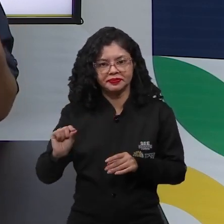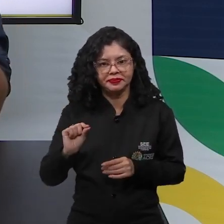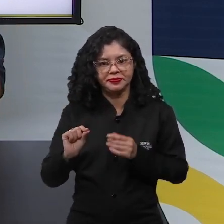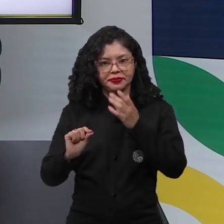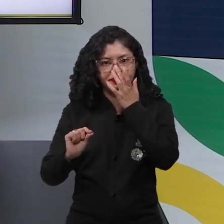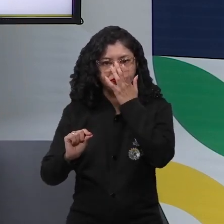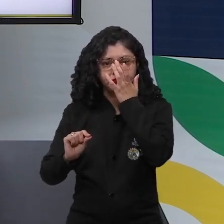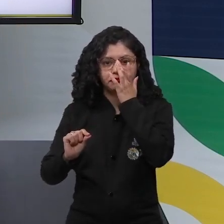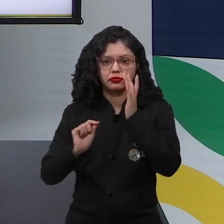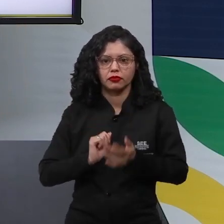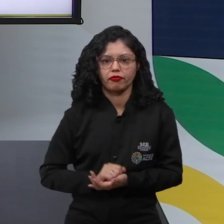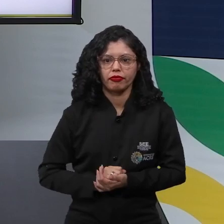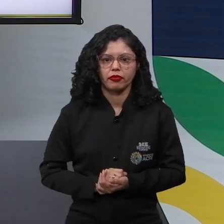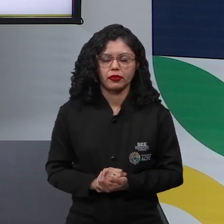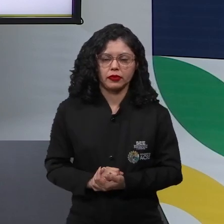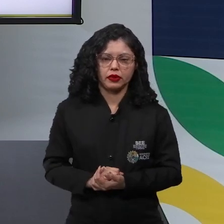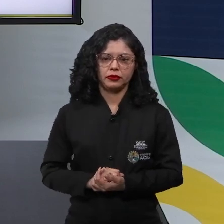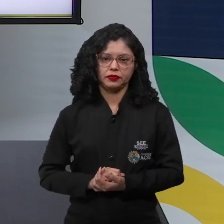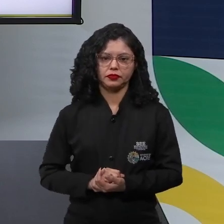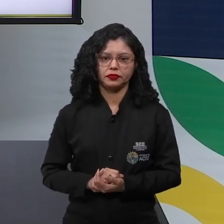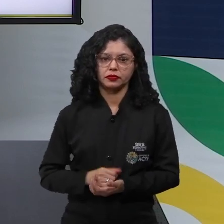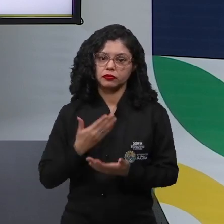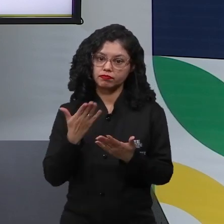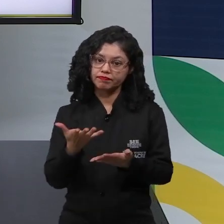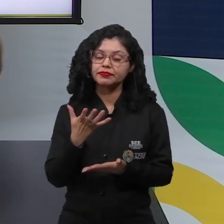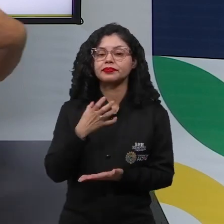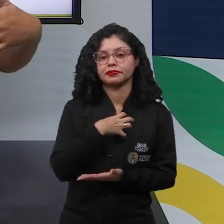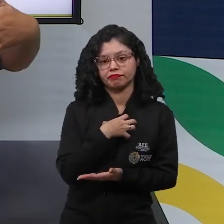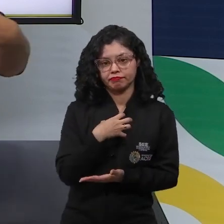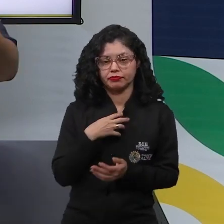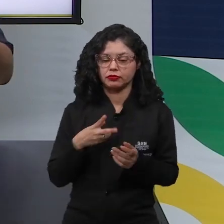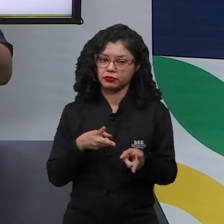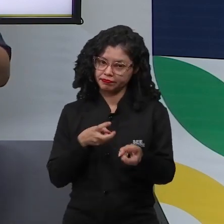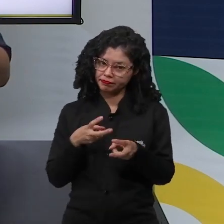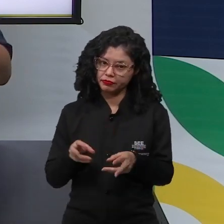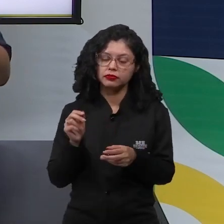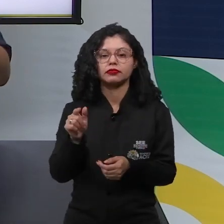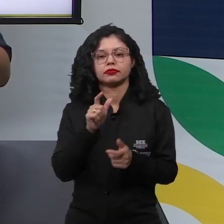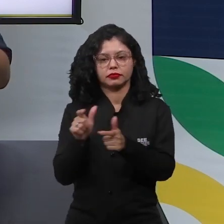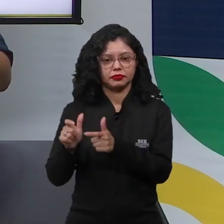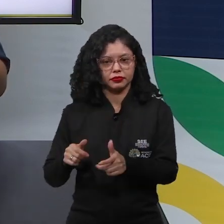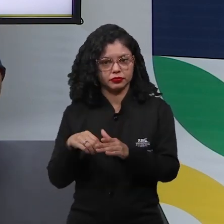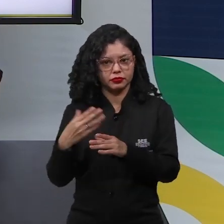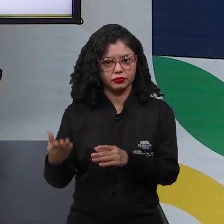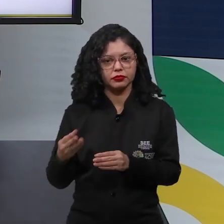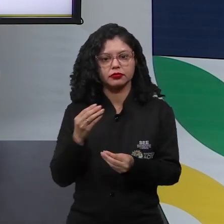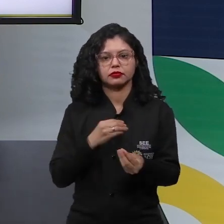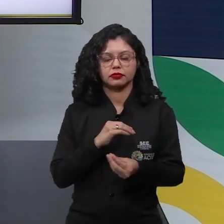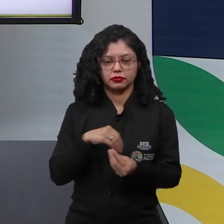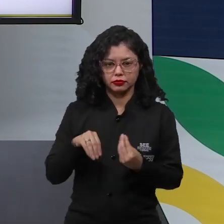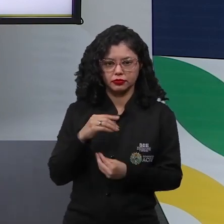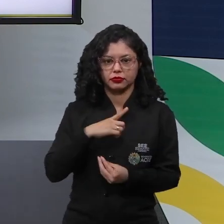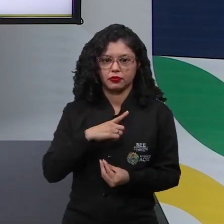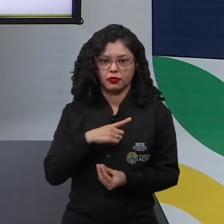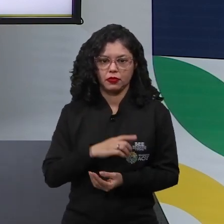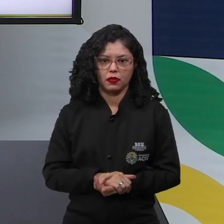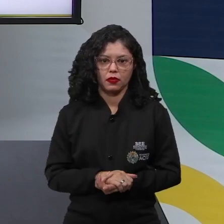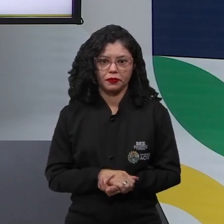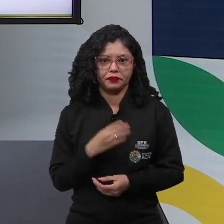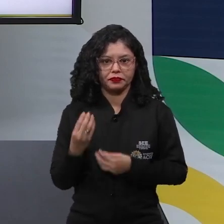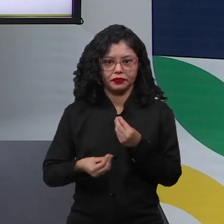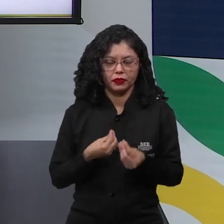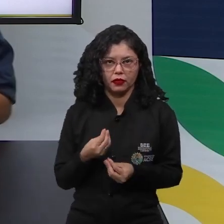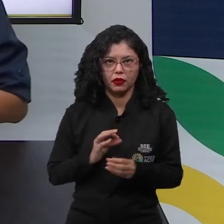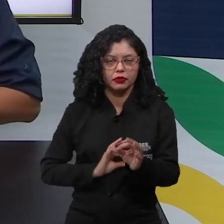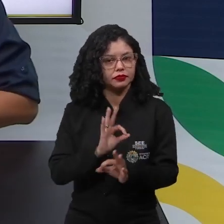tá? Então, esse é um jeito de a gente captar o ambiente externo e reagir a ele, tá ok? E como é